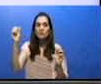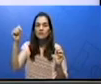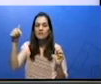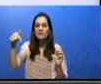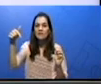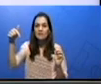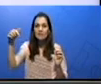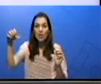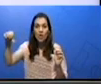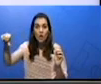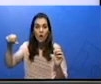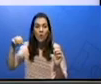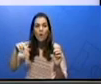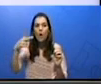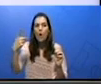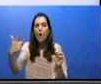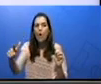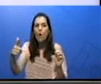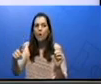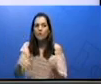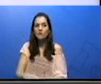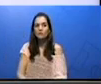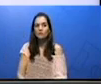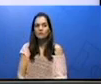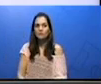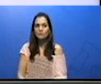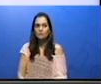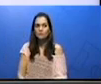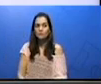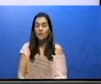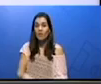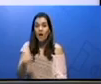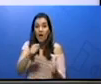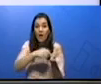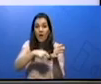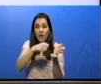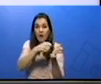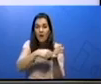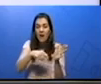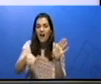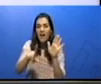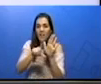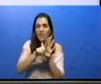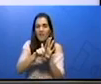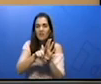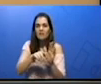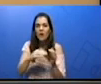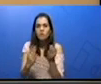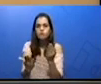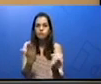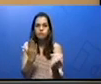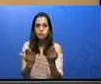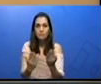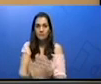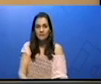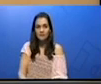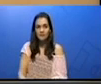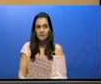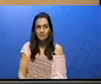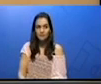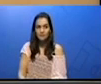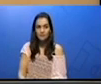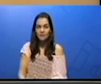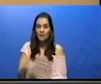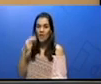francês Joseph-Louis Prost, que é a lei das proporções definidas. Aqui